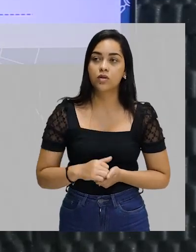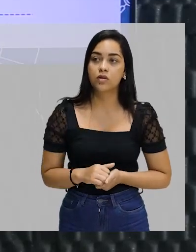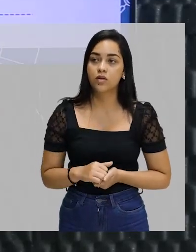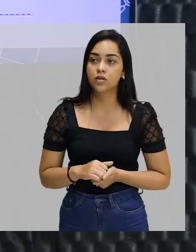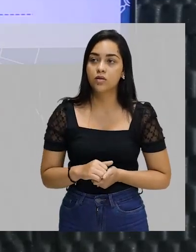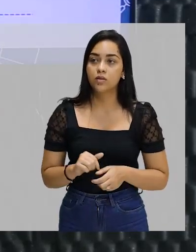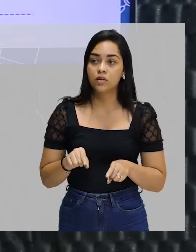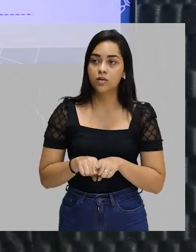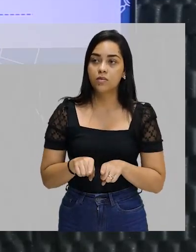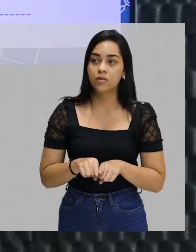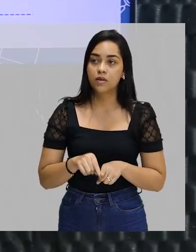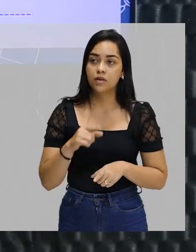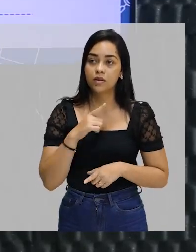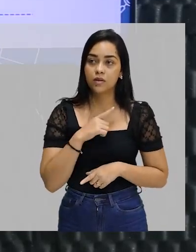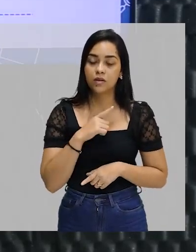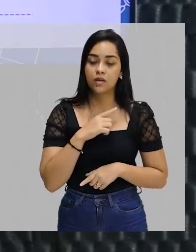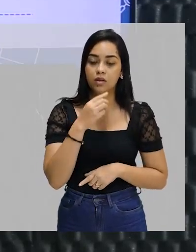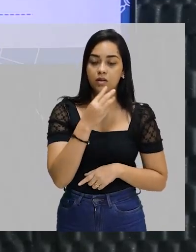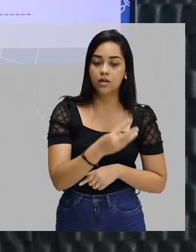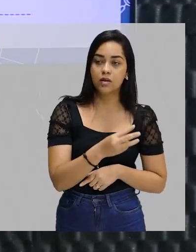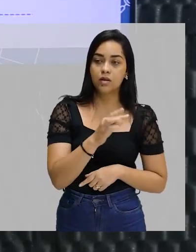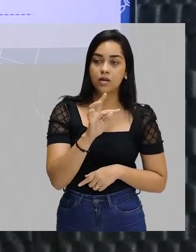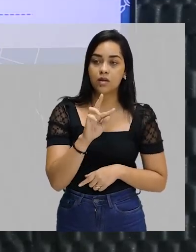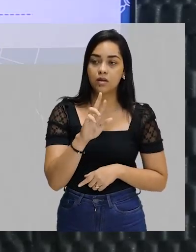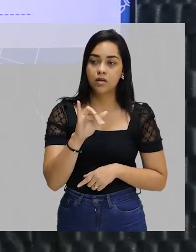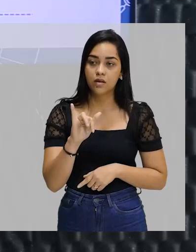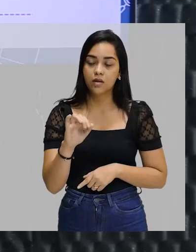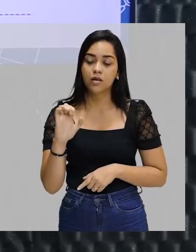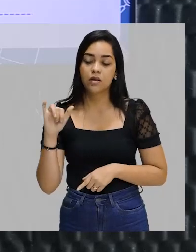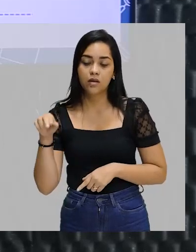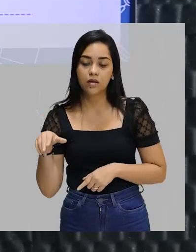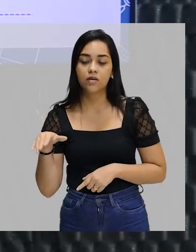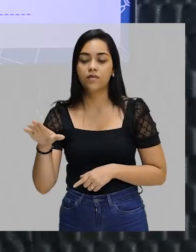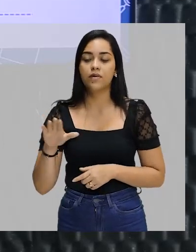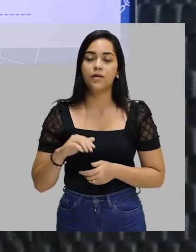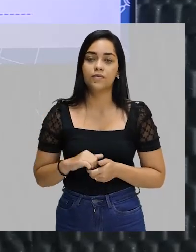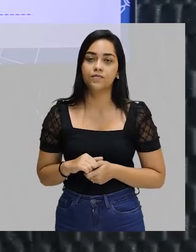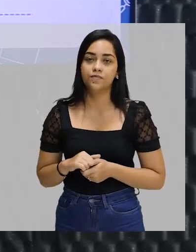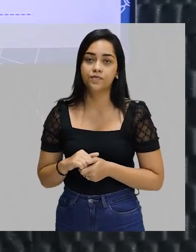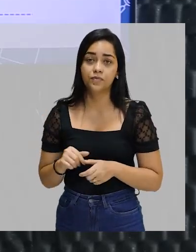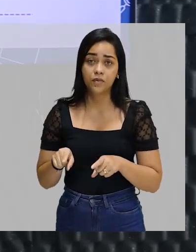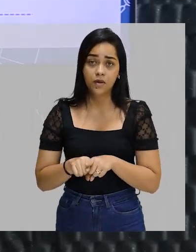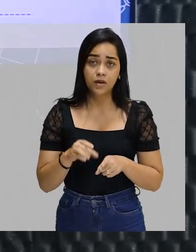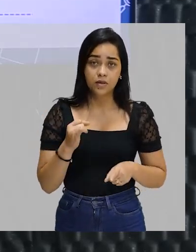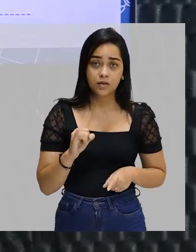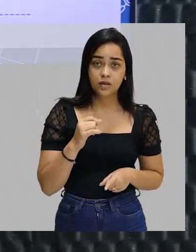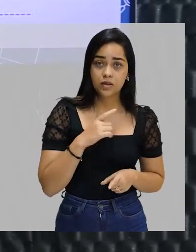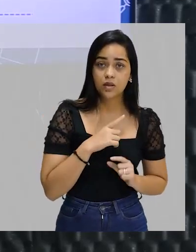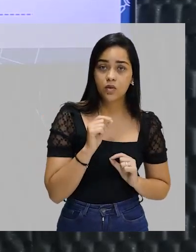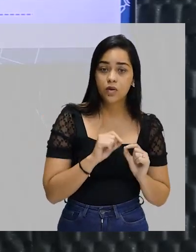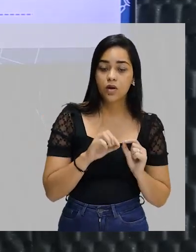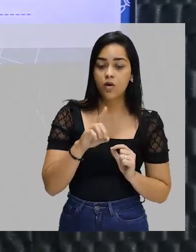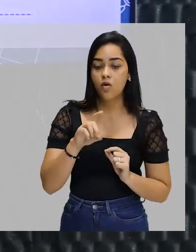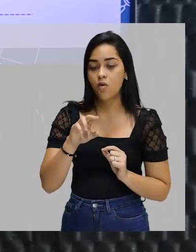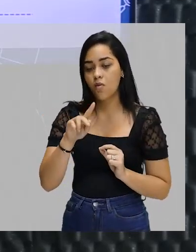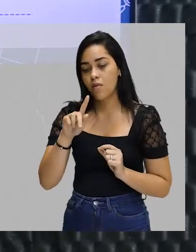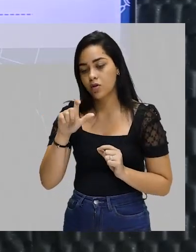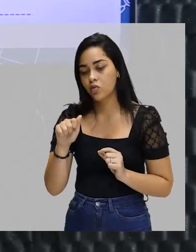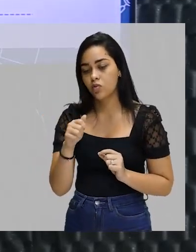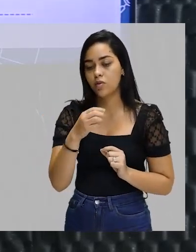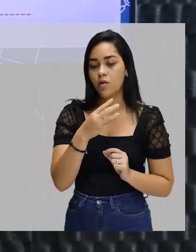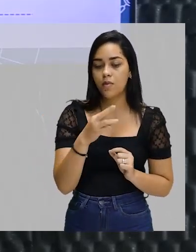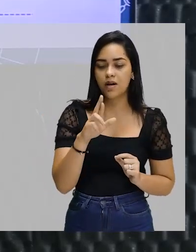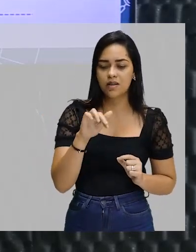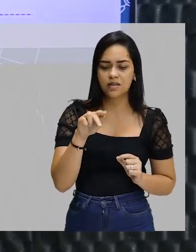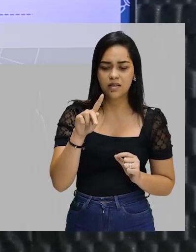diim, 3 triplas, triim e assim por diante. Se tivermos uma dupla e uma